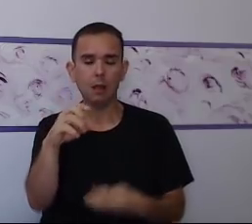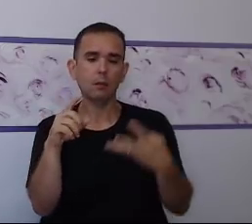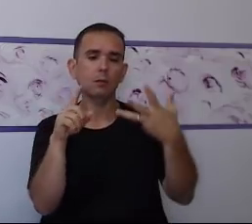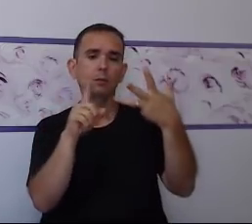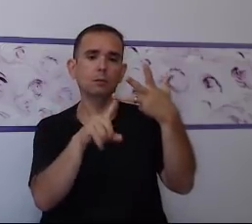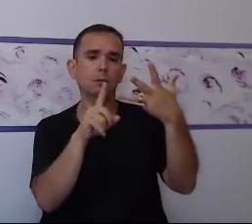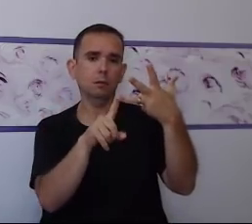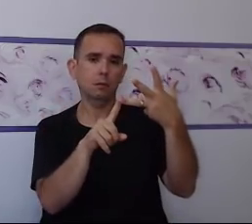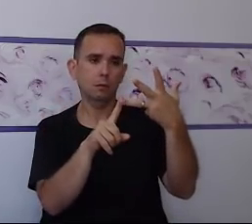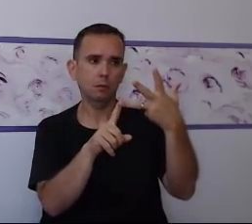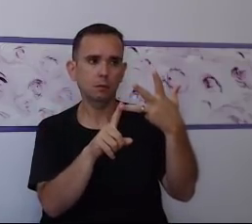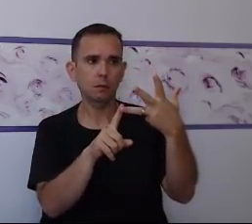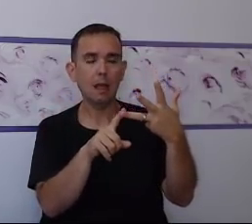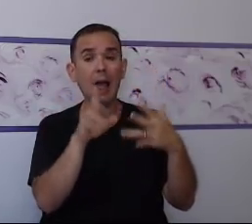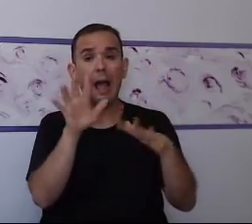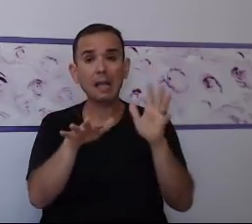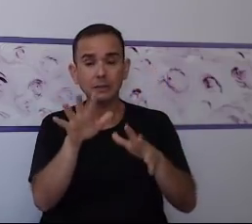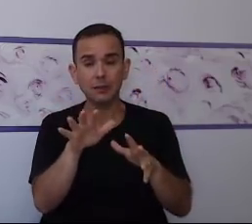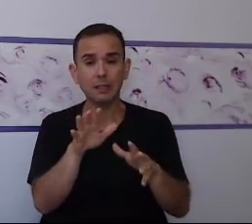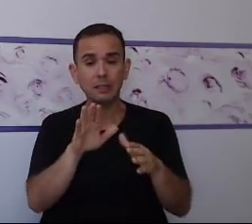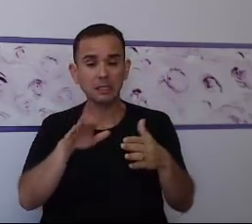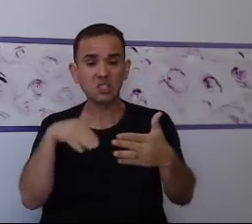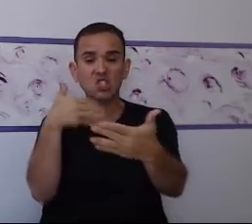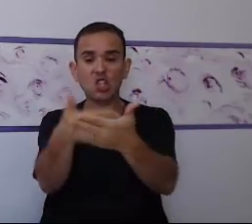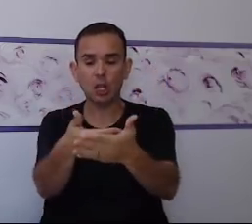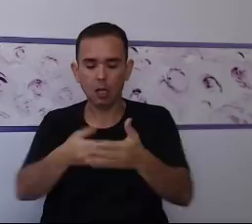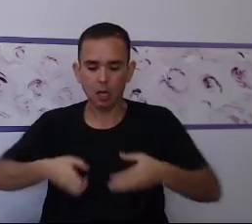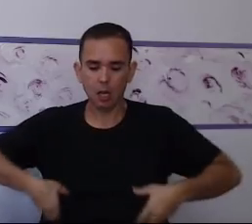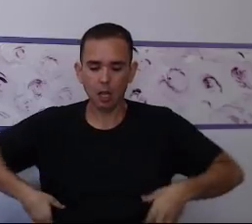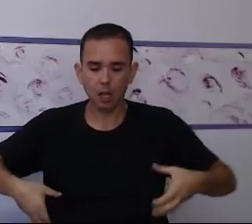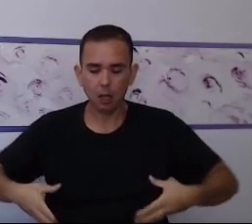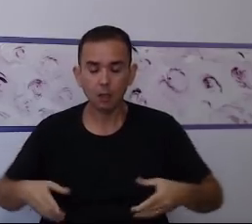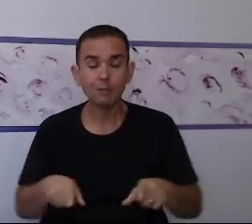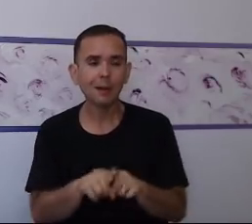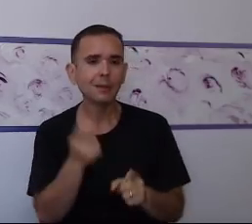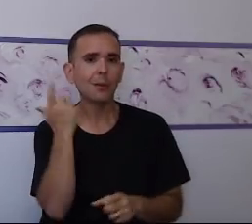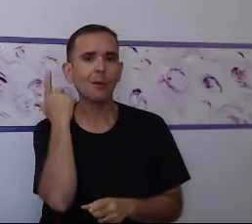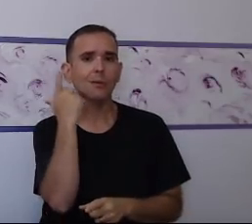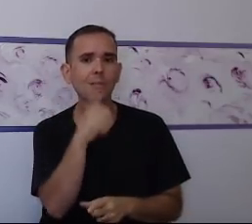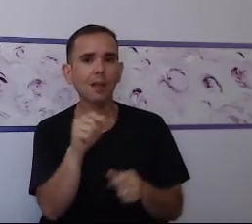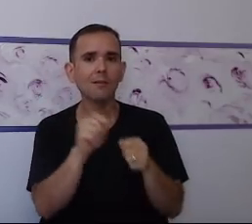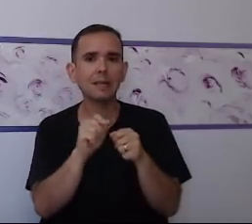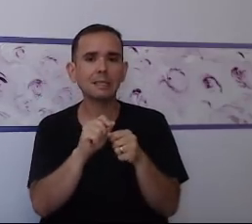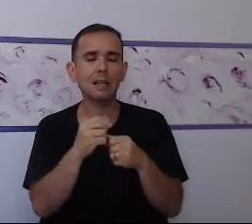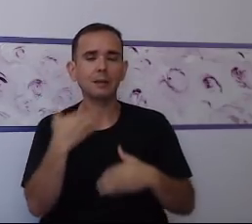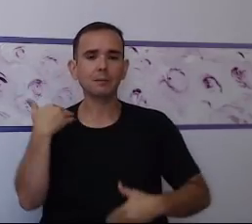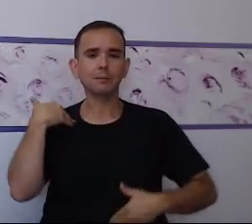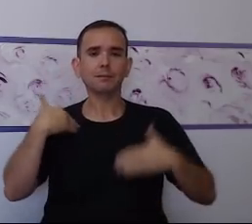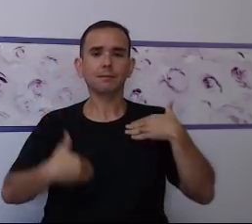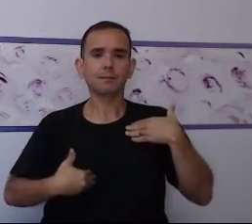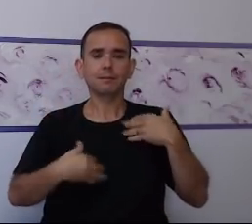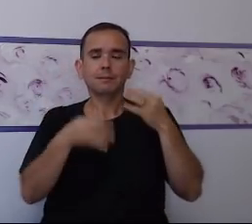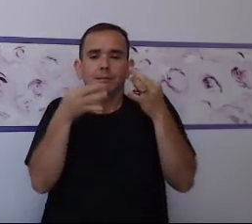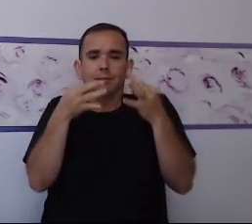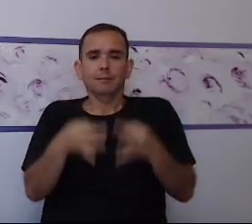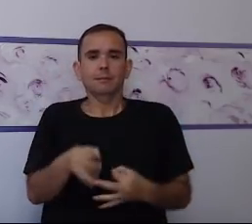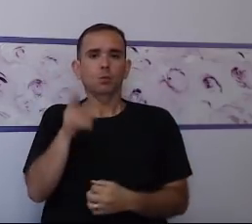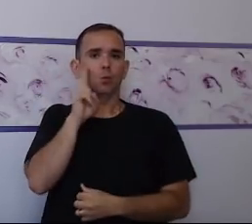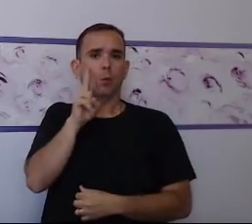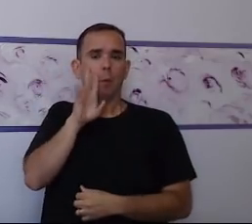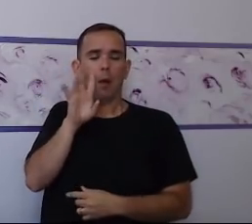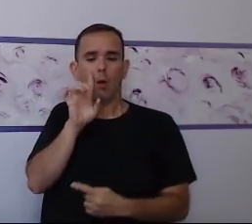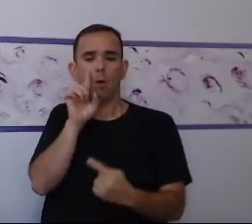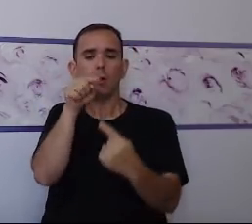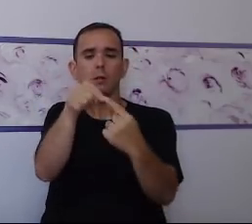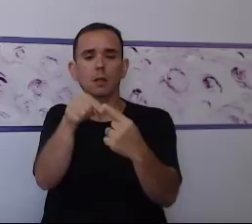4, é um aluno que muitas vezes chega na cadeira de rodas, mas que a gente consegue fazer o posicionamento do mobiliário escolar comum. Então, ele